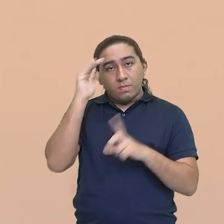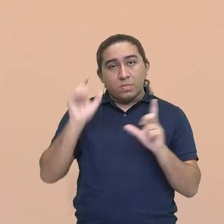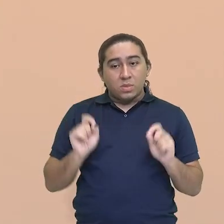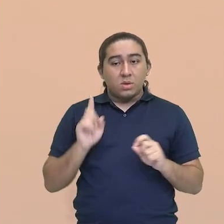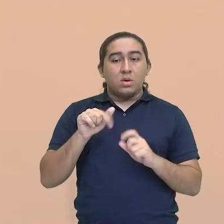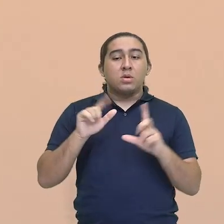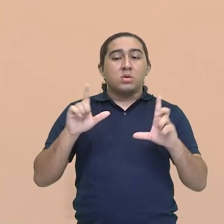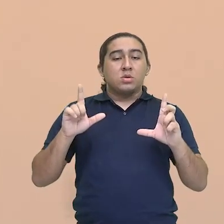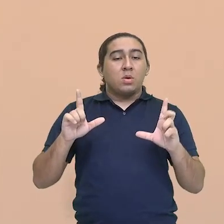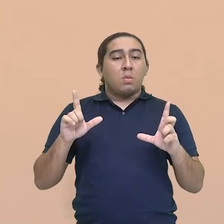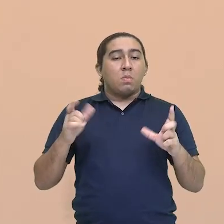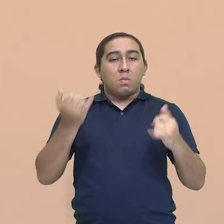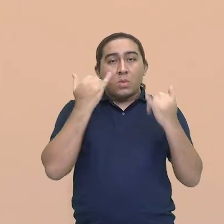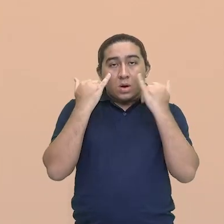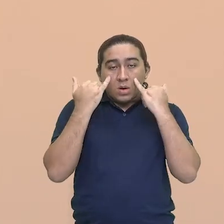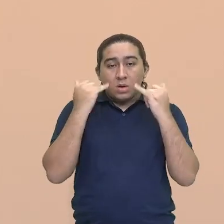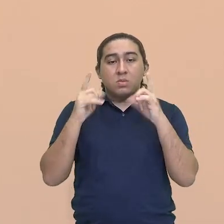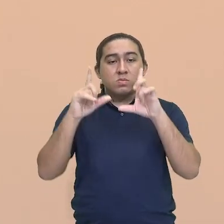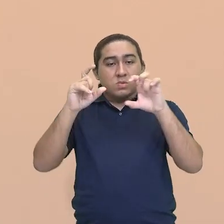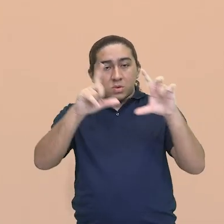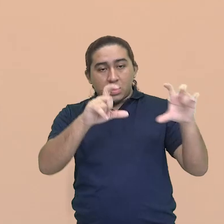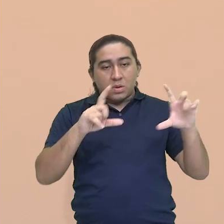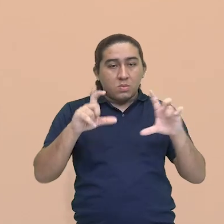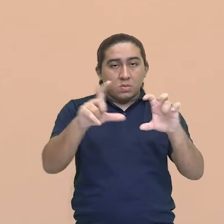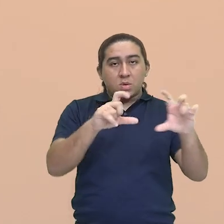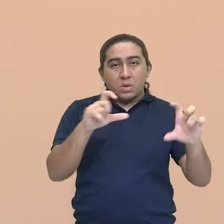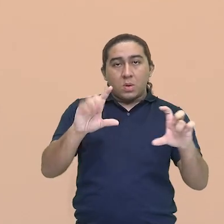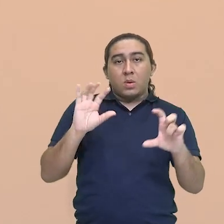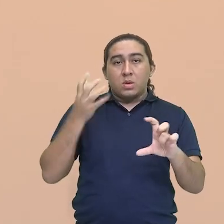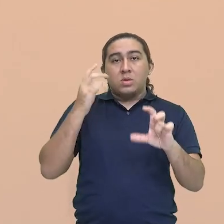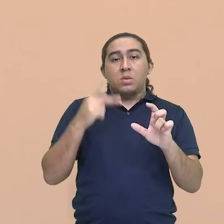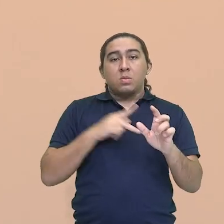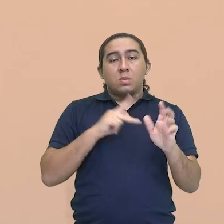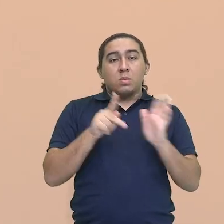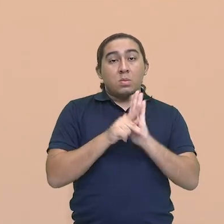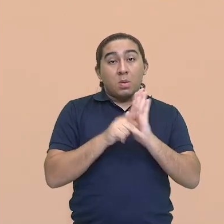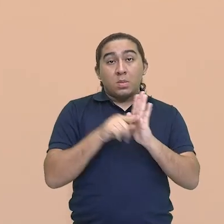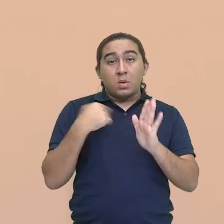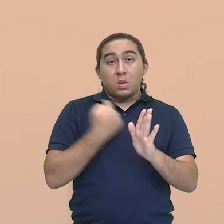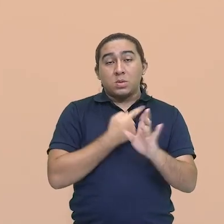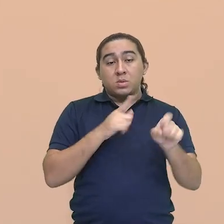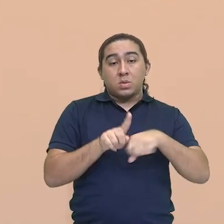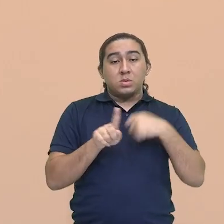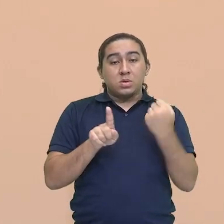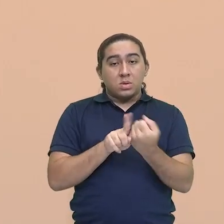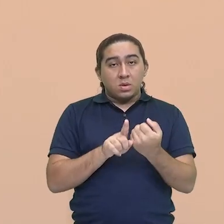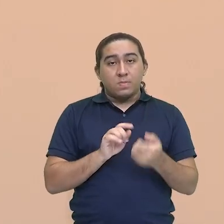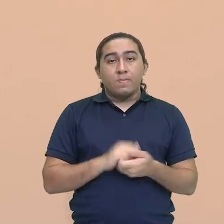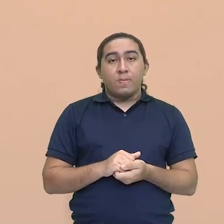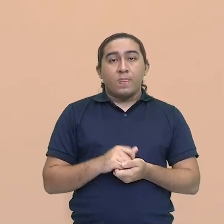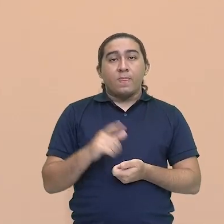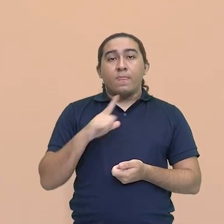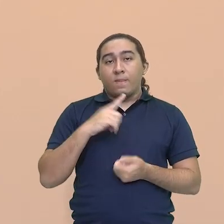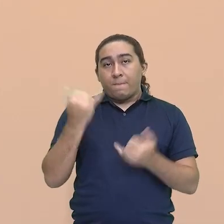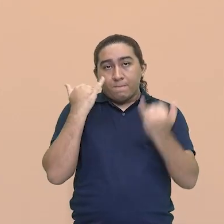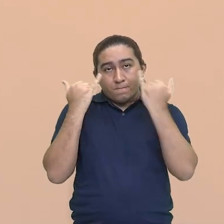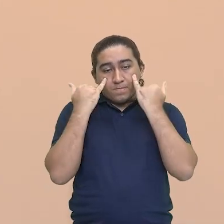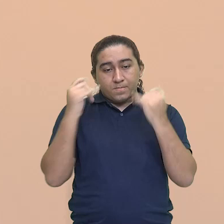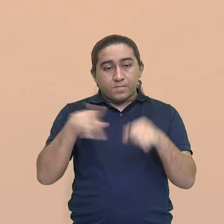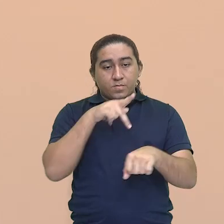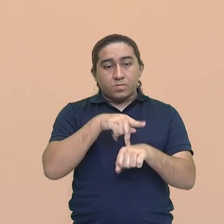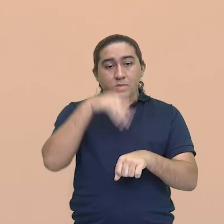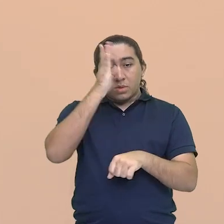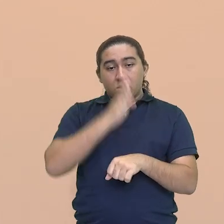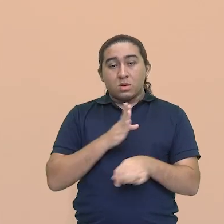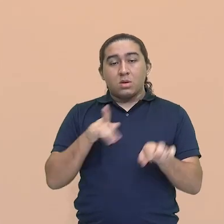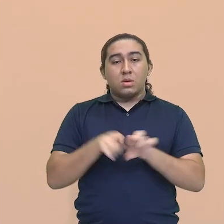essas fotografias, né, que são feitas da nossa sociedade. Né? A gente viu dados de Brasil aqui, mas essas análises